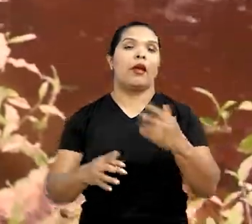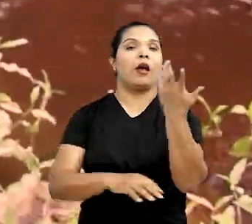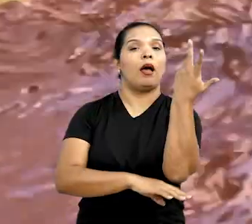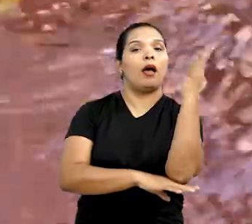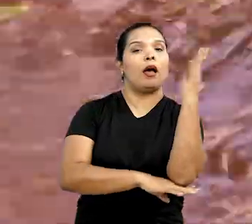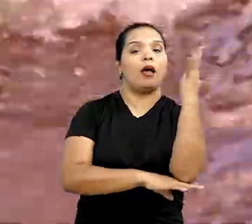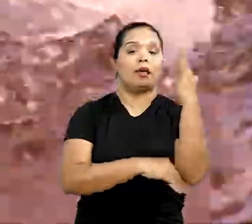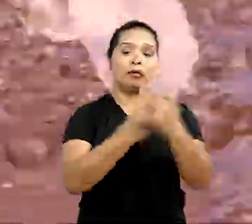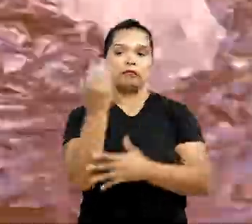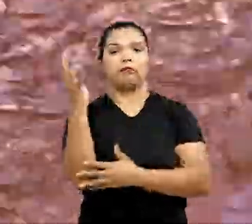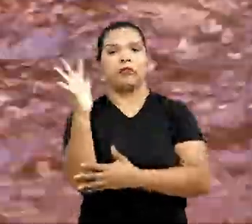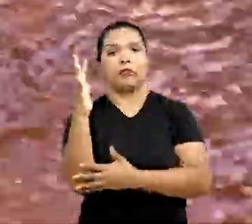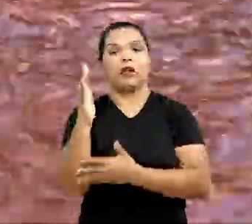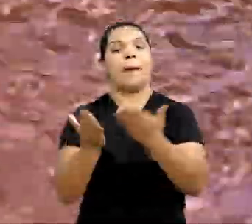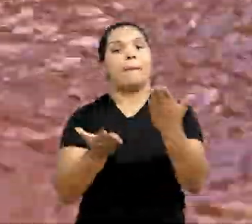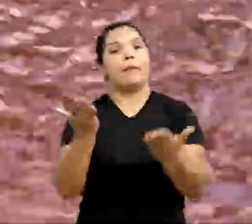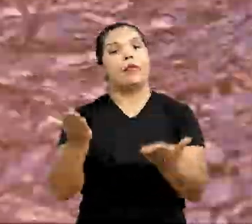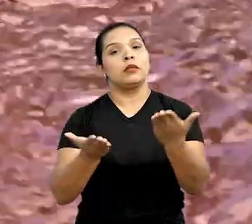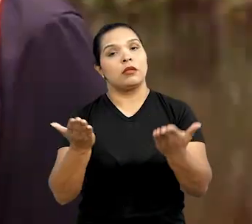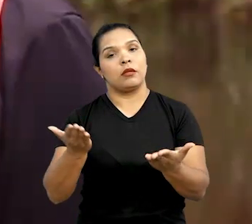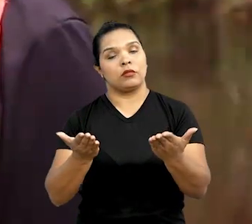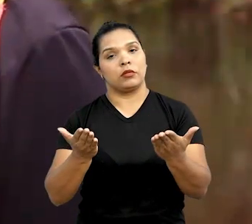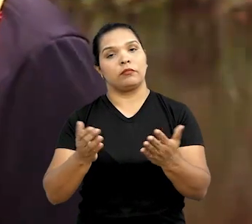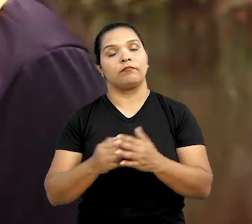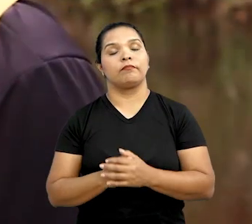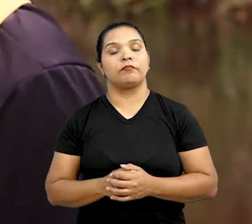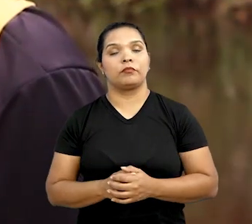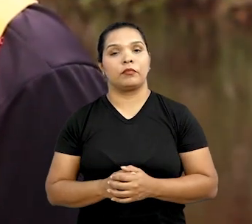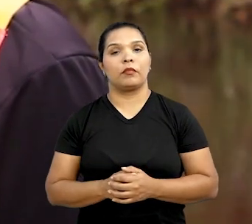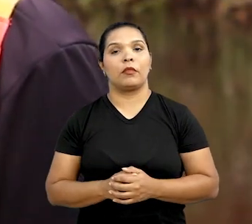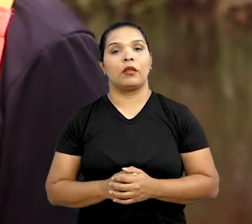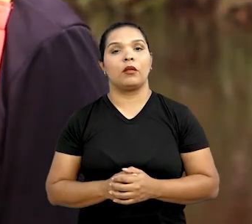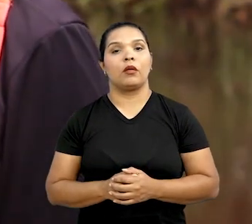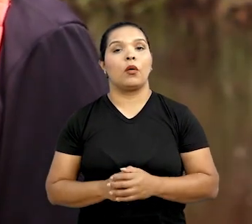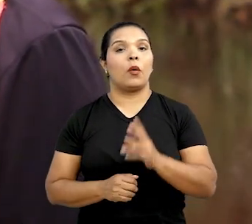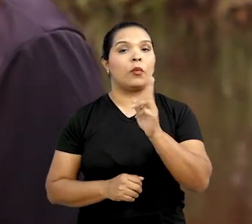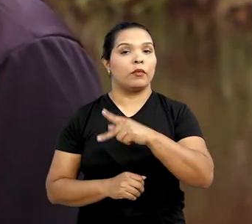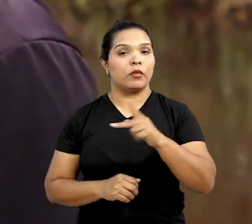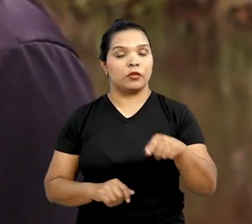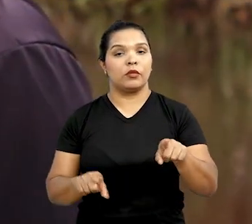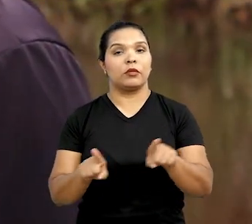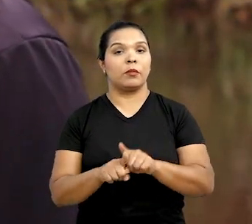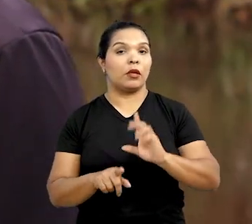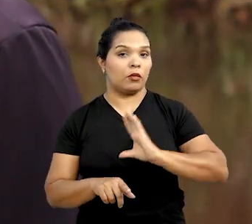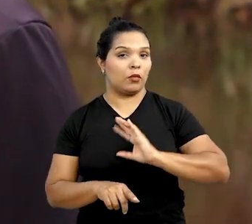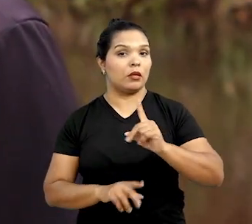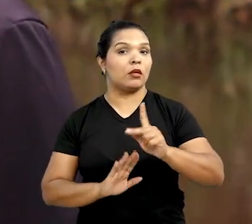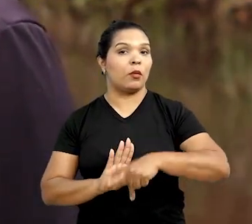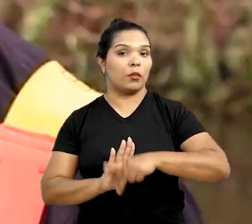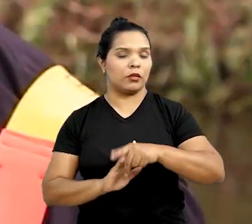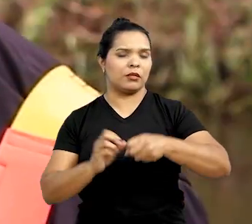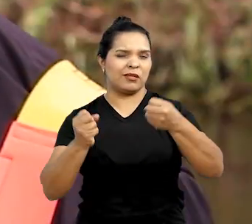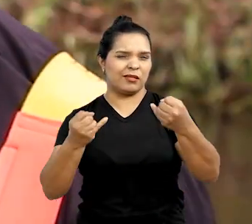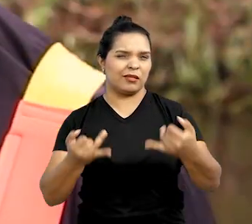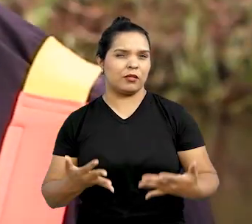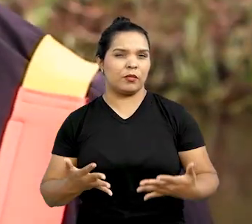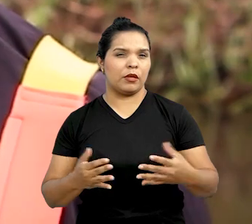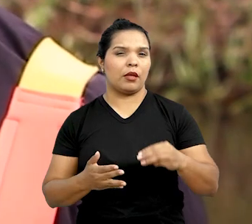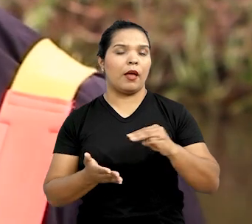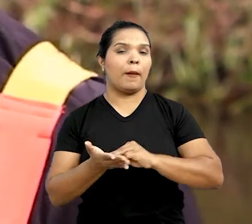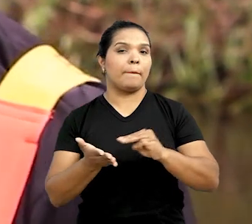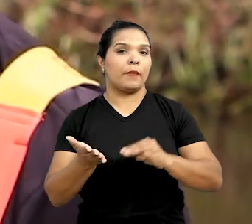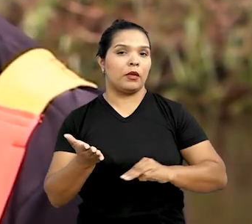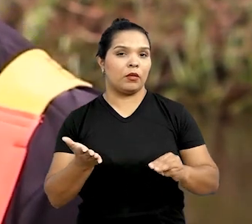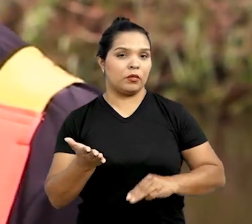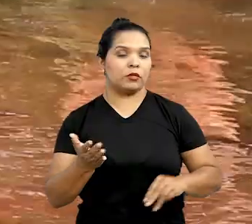natureza após a pesagem e a medição. O professor André Teixeira da Silva, que também coordena o projeto, explica a